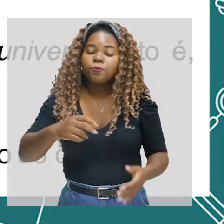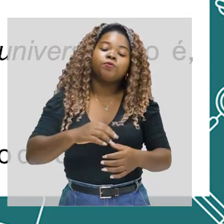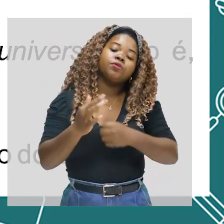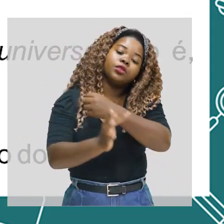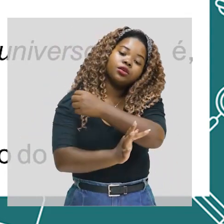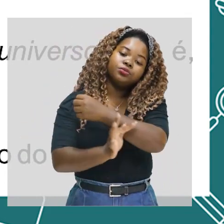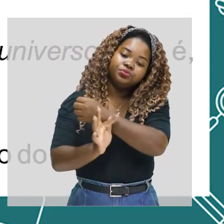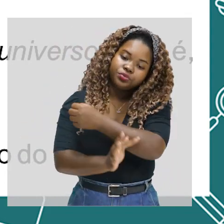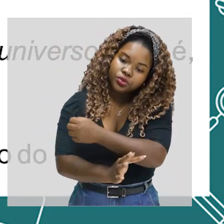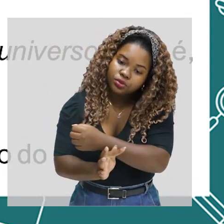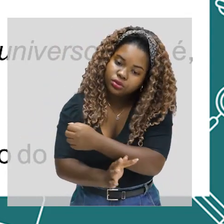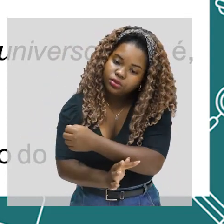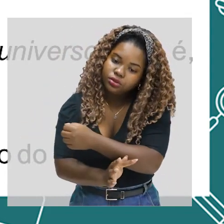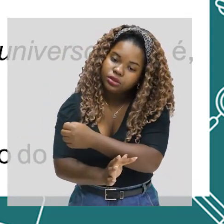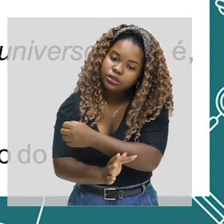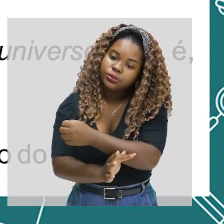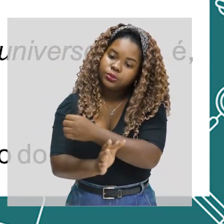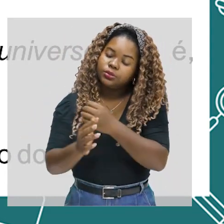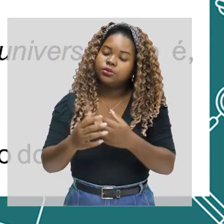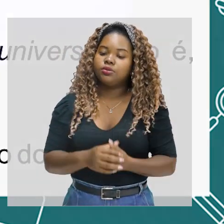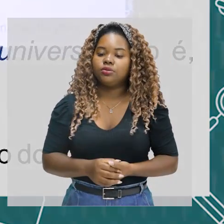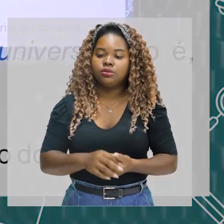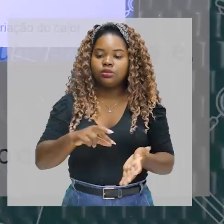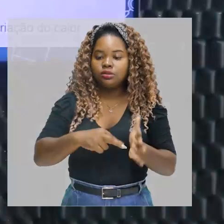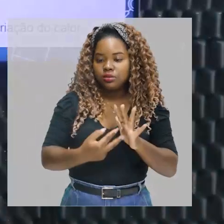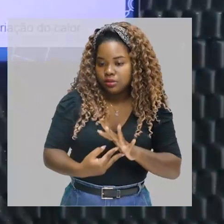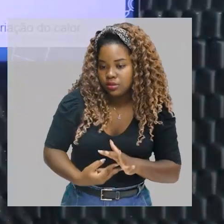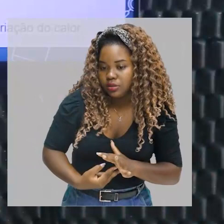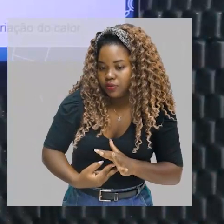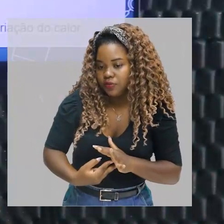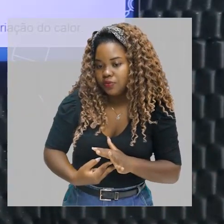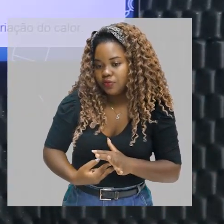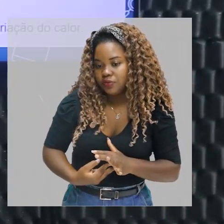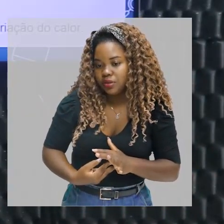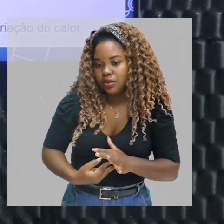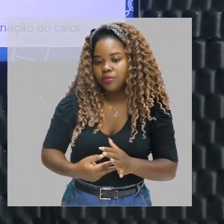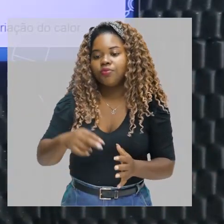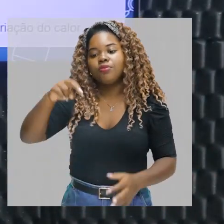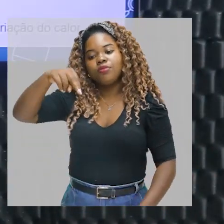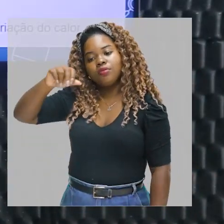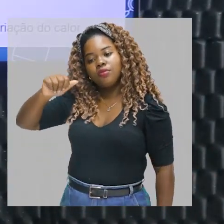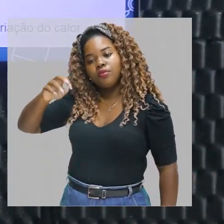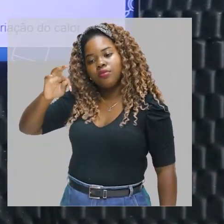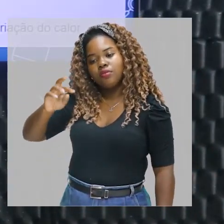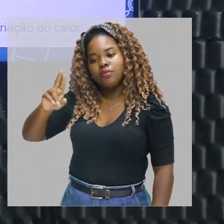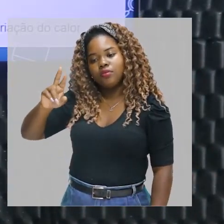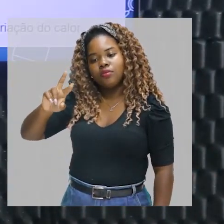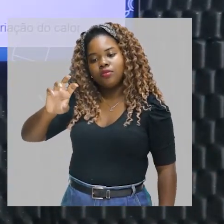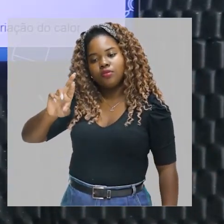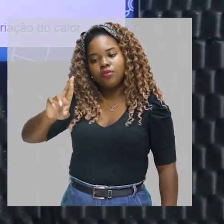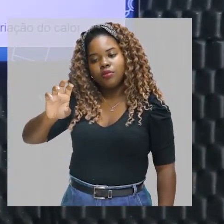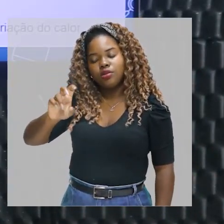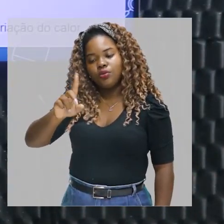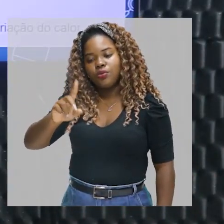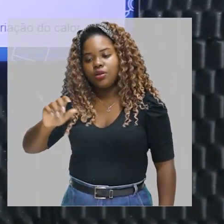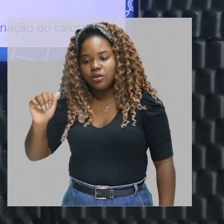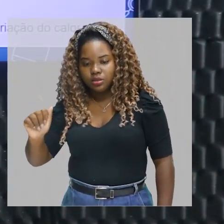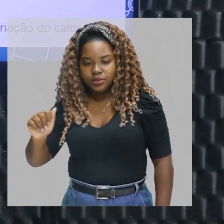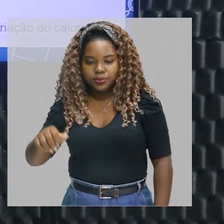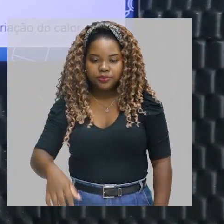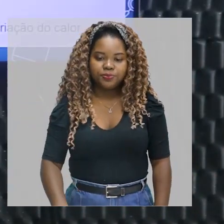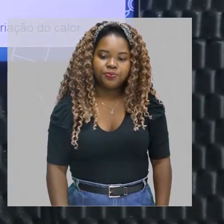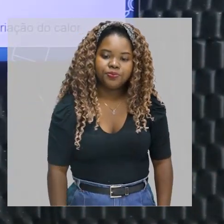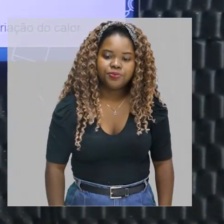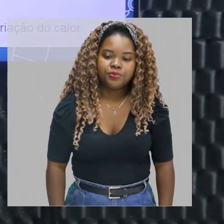que nasce de physis, significa natureza, tá ok? Então, bem como já diz, a física,